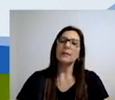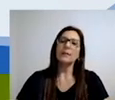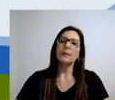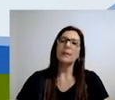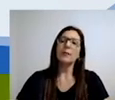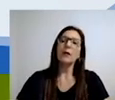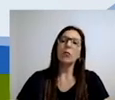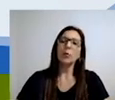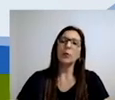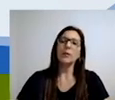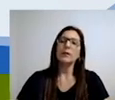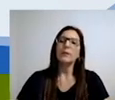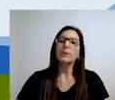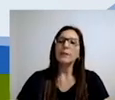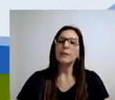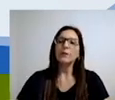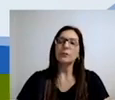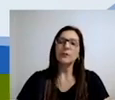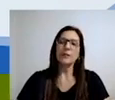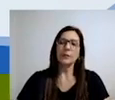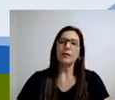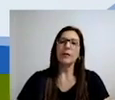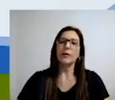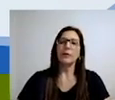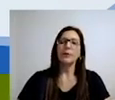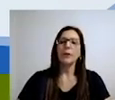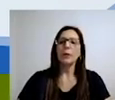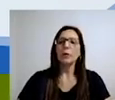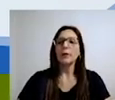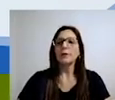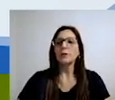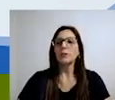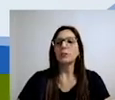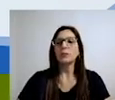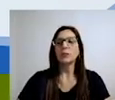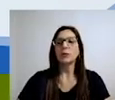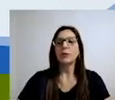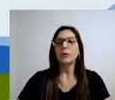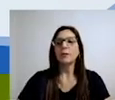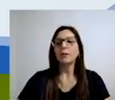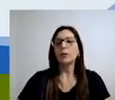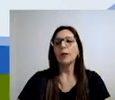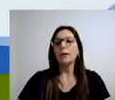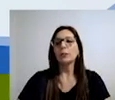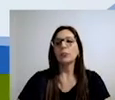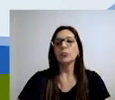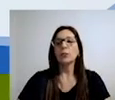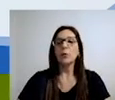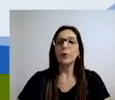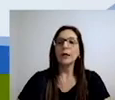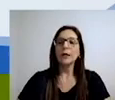em que não há cópula, mas há fecundação interna. É o caso de alguns escorpiões em que o macho constrói